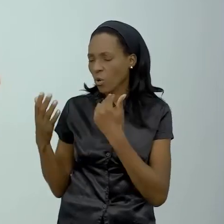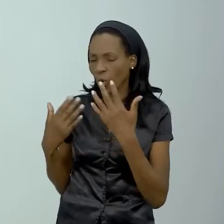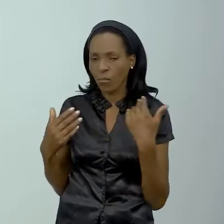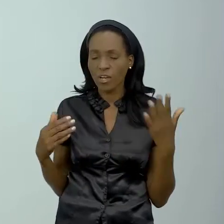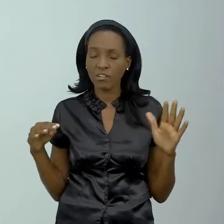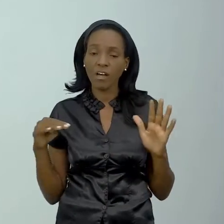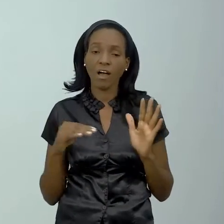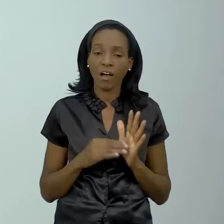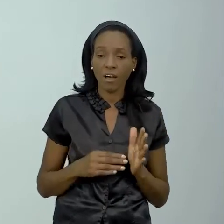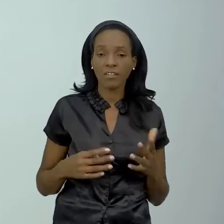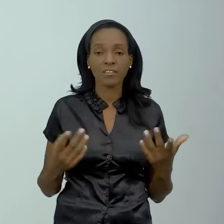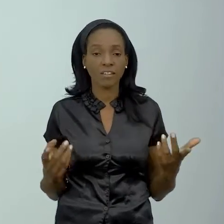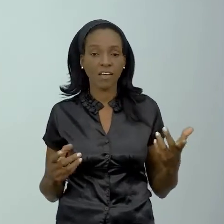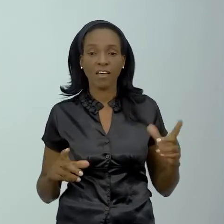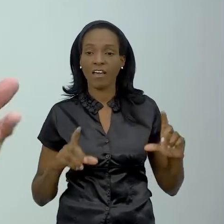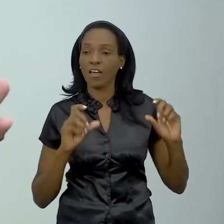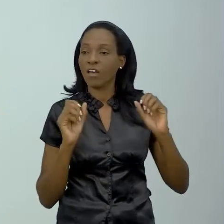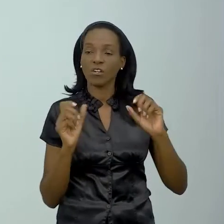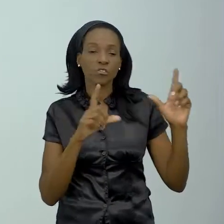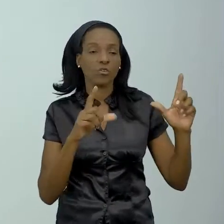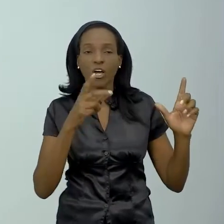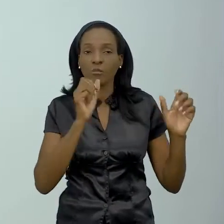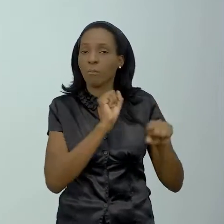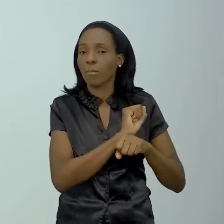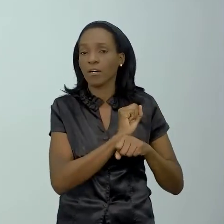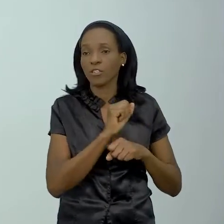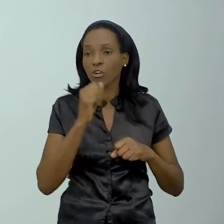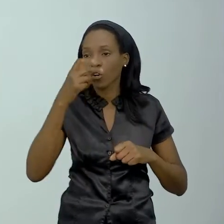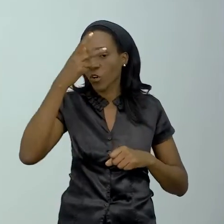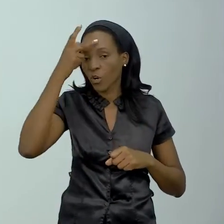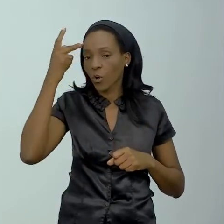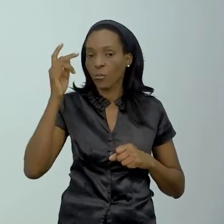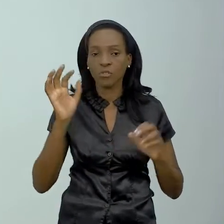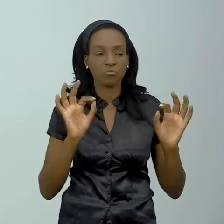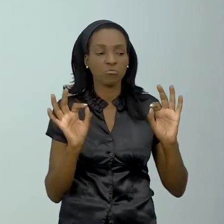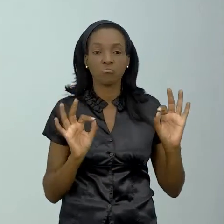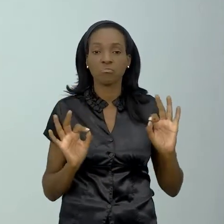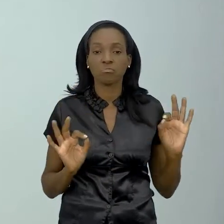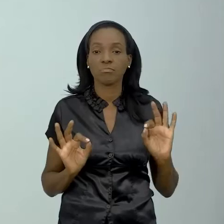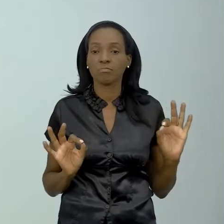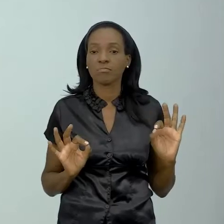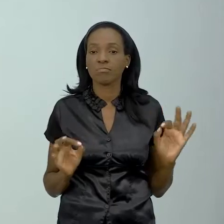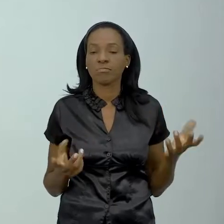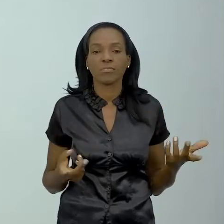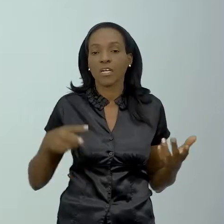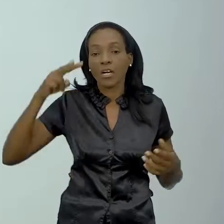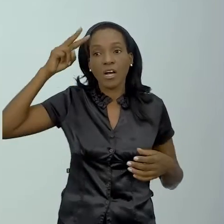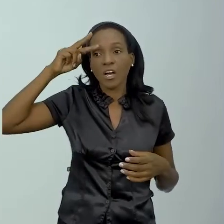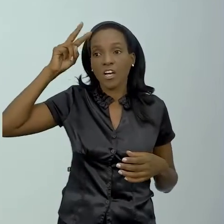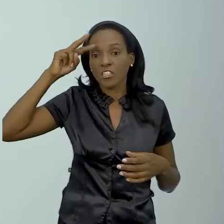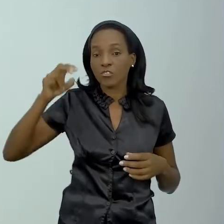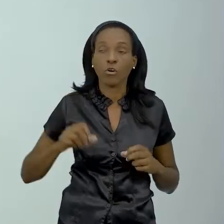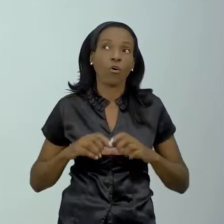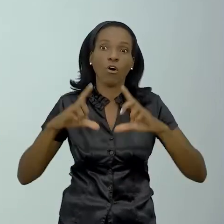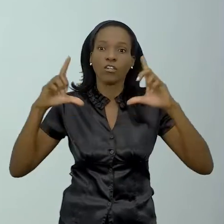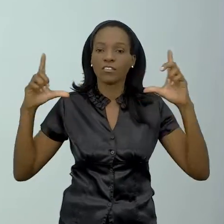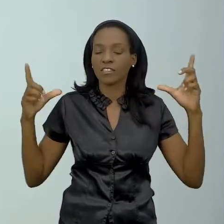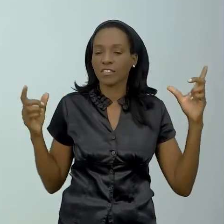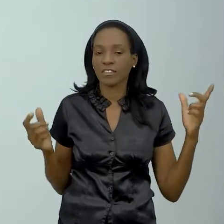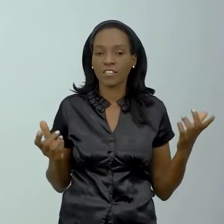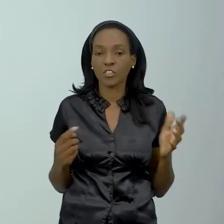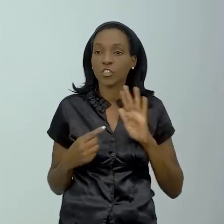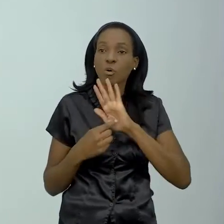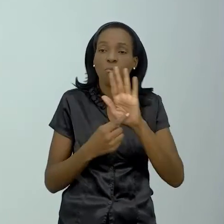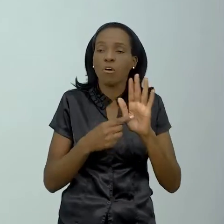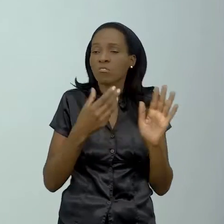que os quadros param de retratar pessoas. E os textos literários param de retratar histórias grandiosas, retratam um